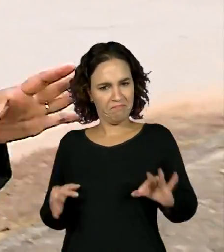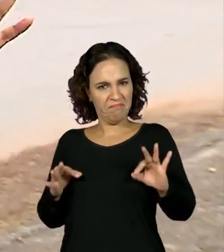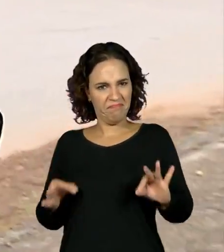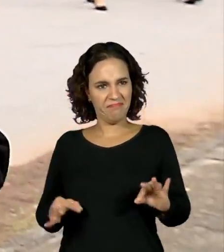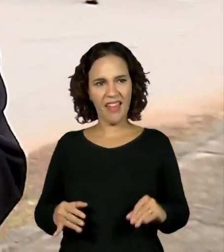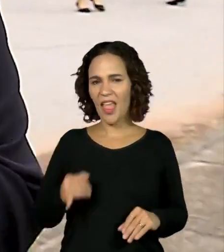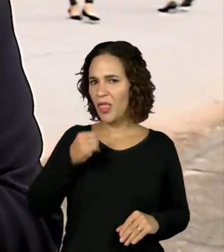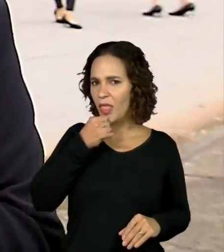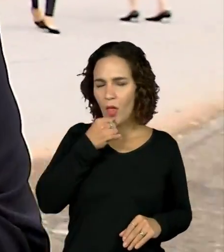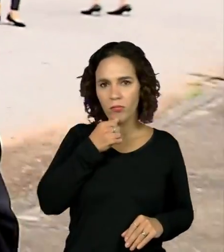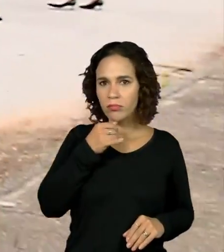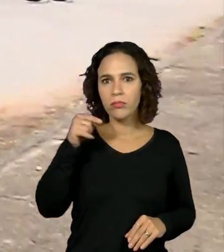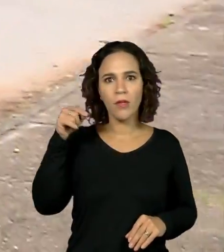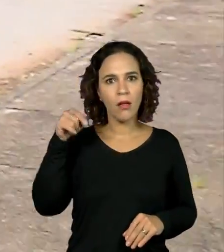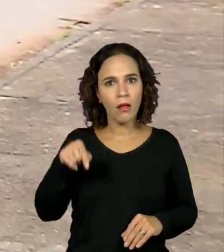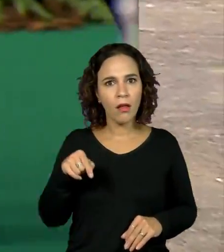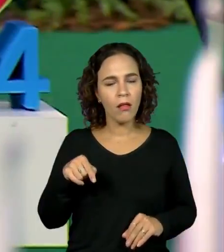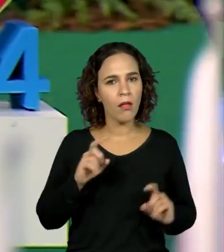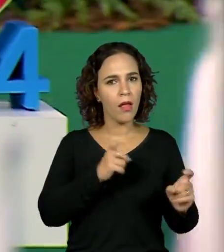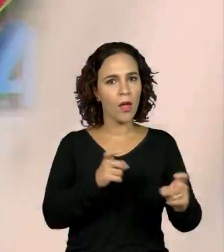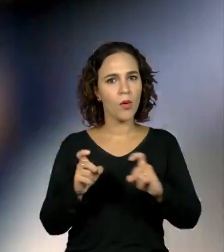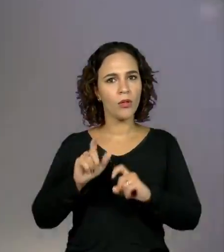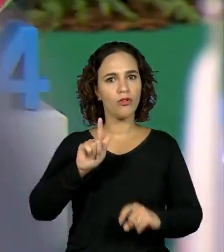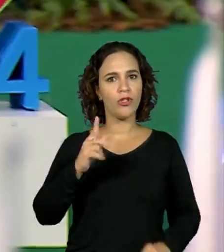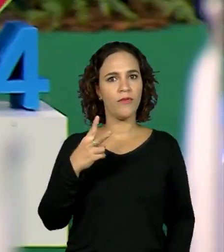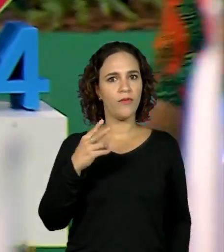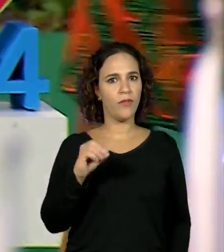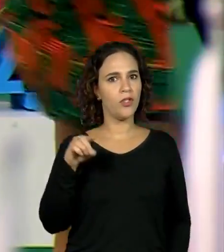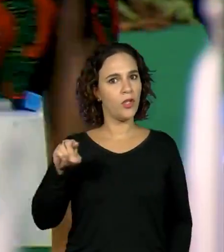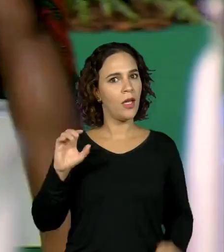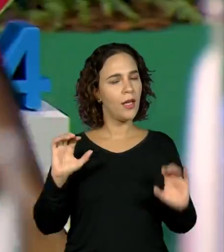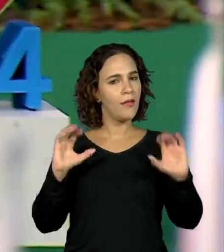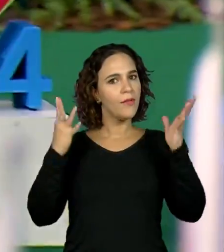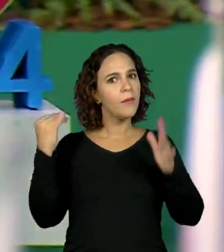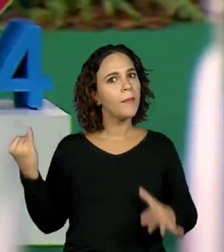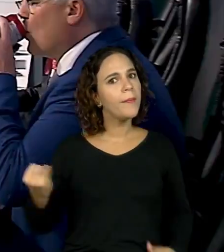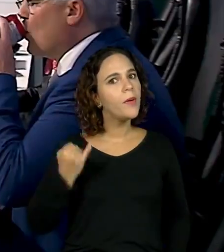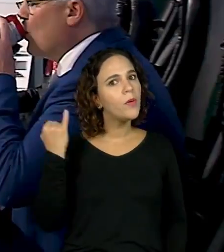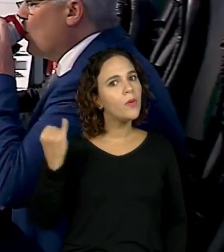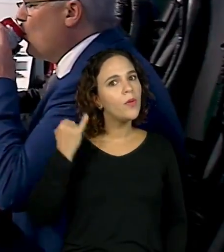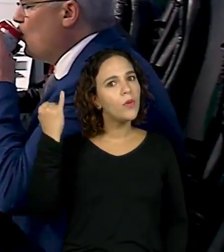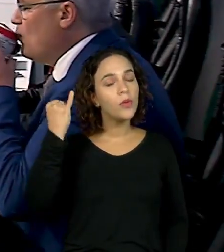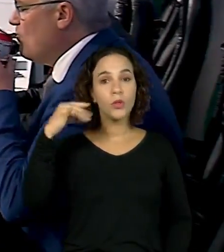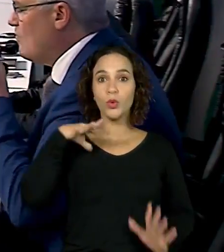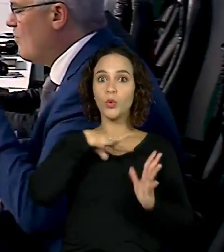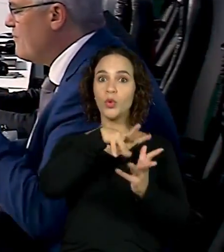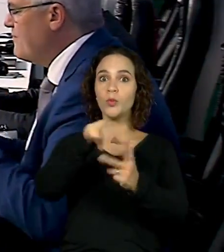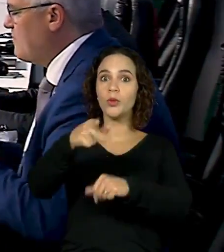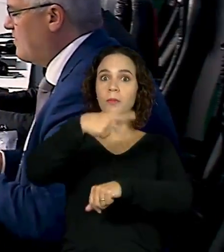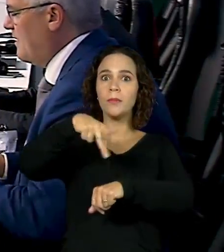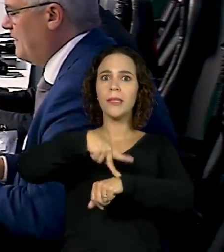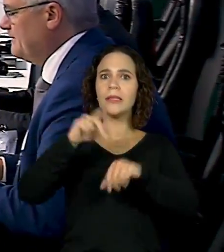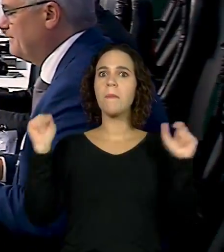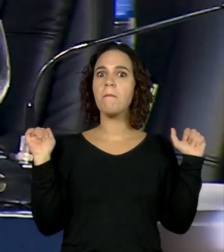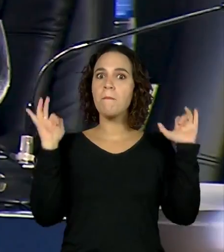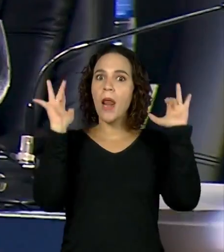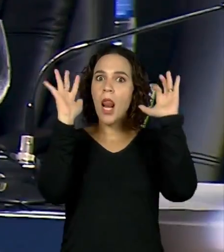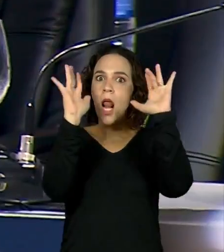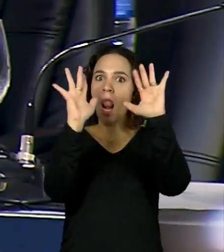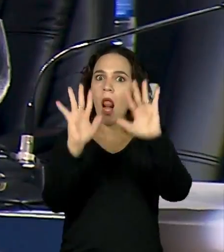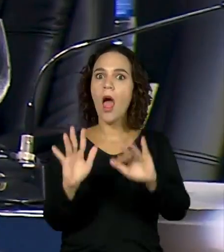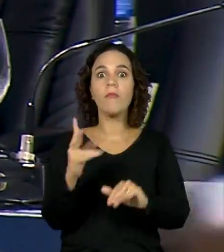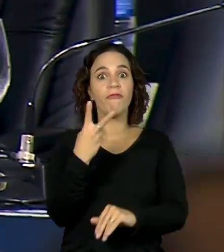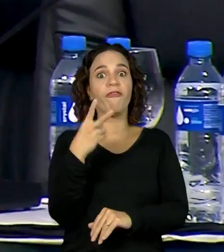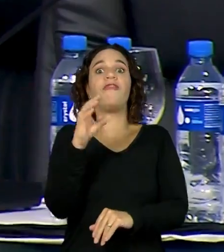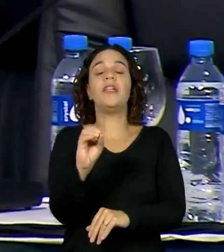toa. Estamos em uma reunião do G20, um dos eventos mais importantes do mundo, que reúne 20 potências